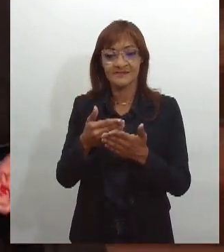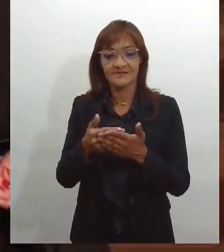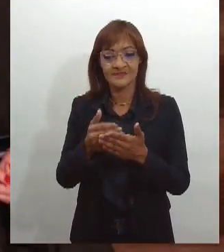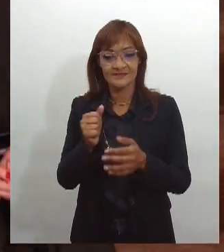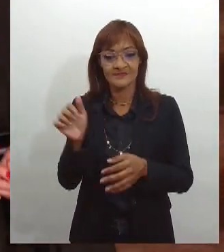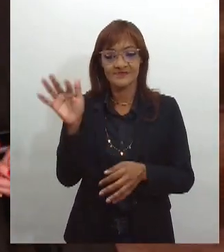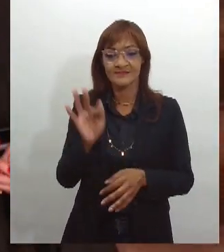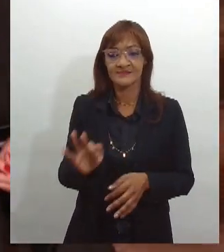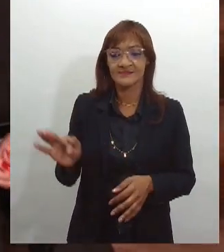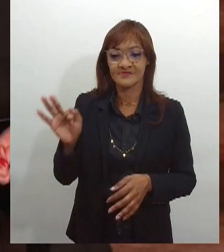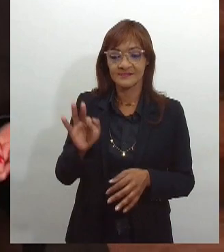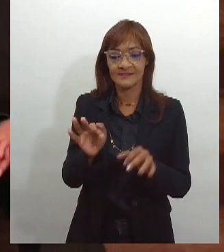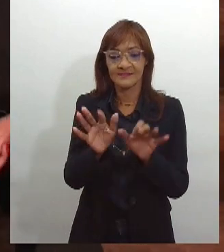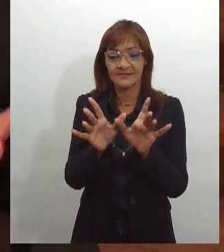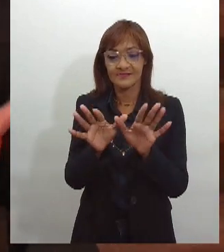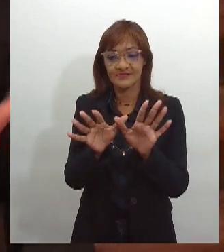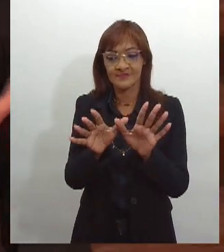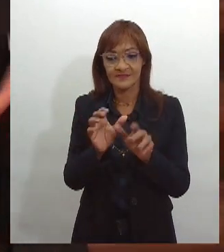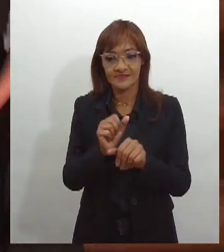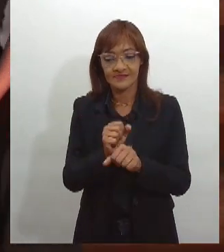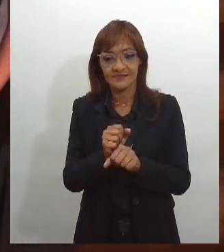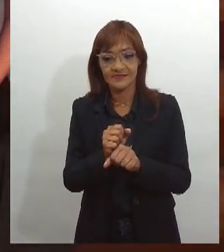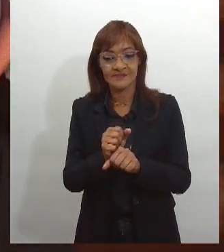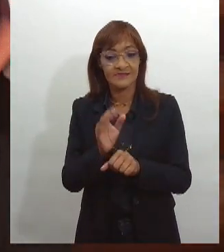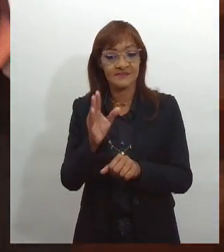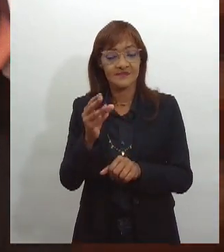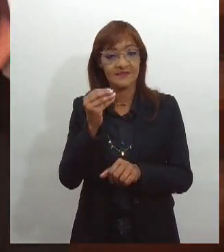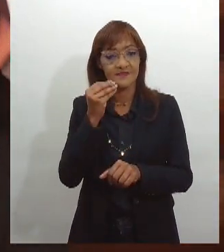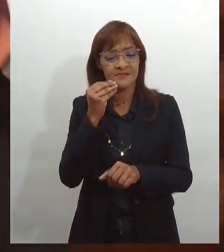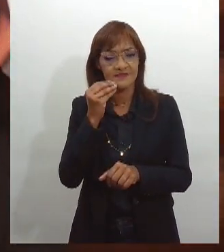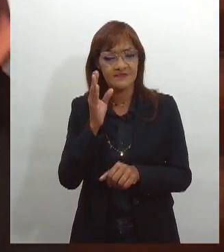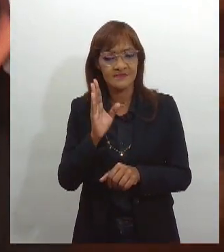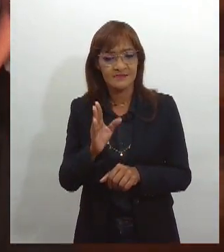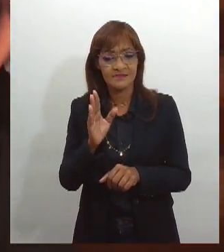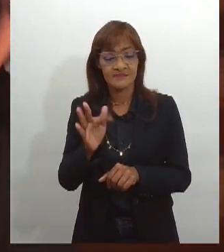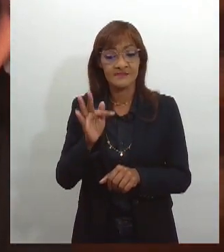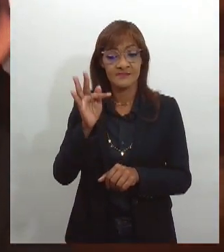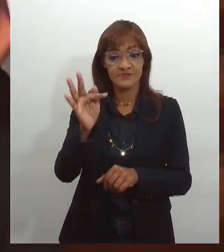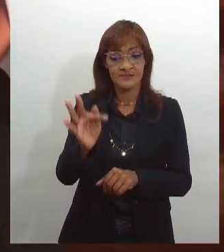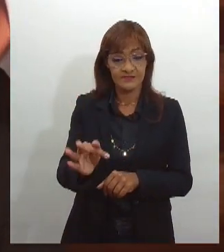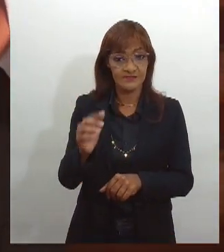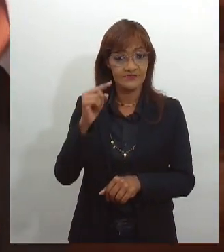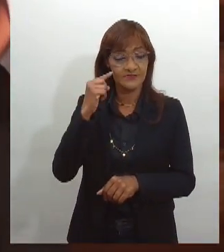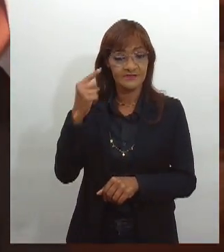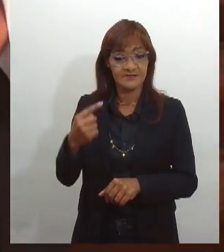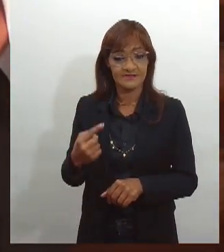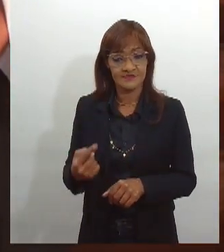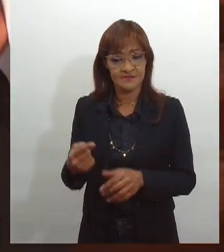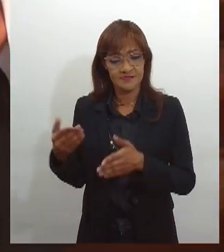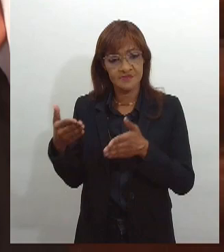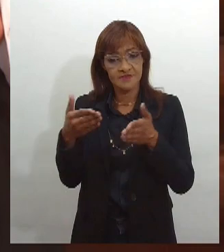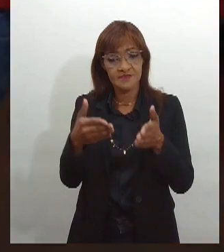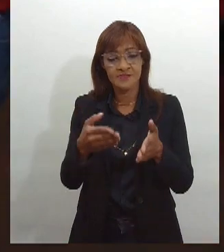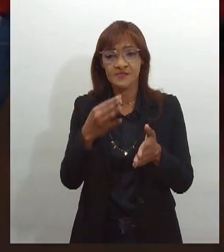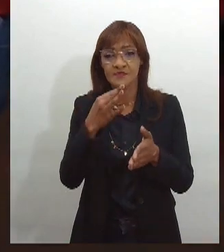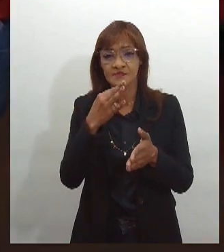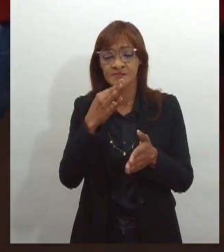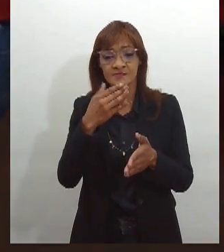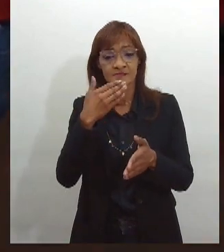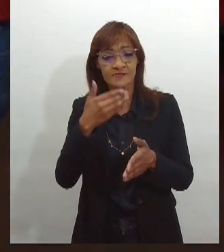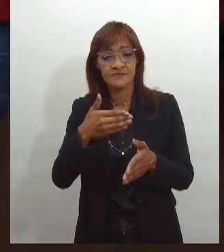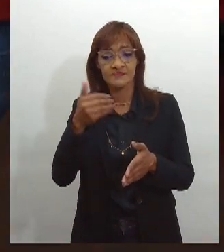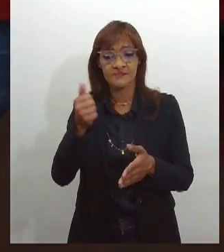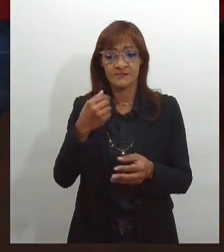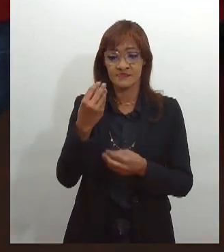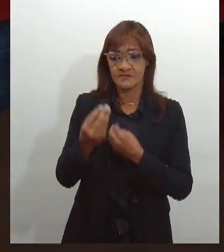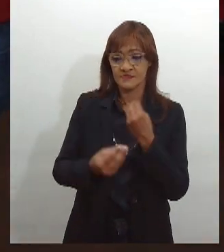oportunidade para que os futuros agentes do direito pudessem entender melhor o trabalho do Parlamento Estadual e